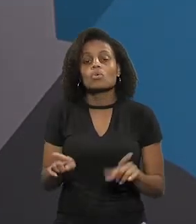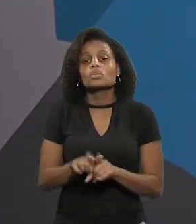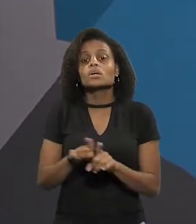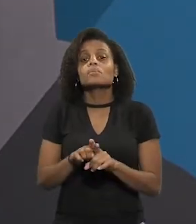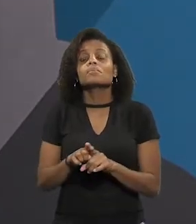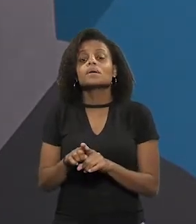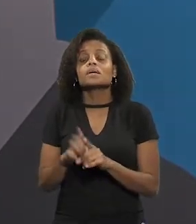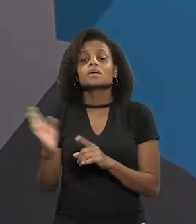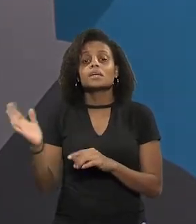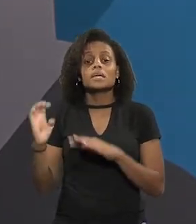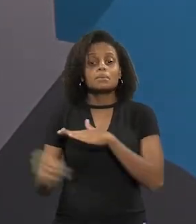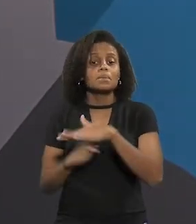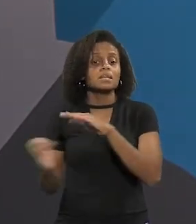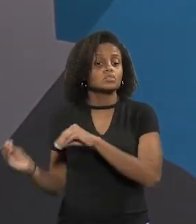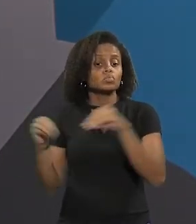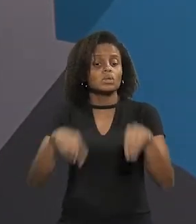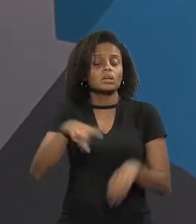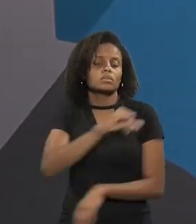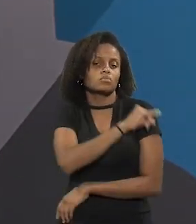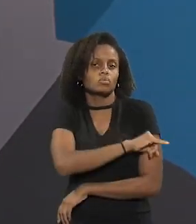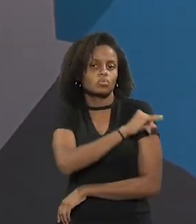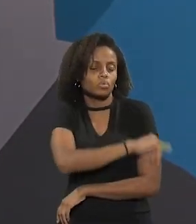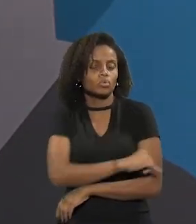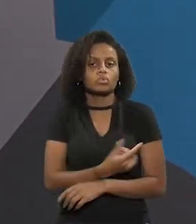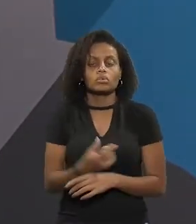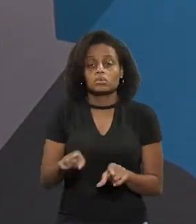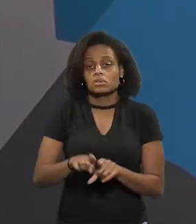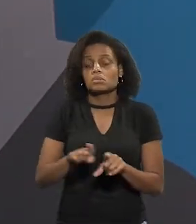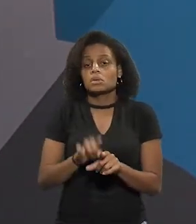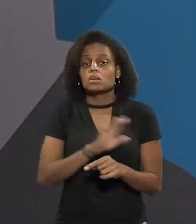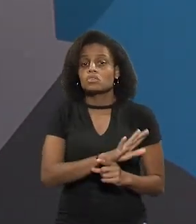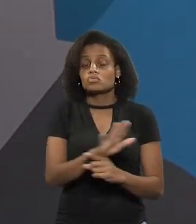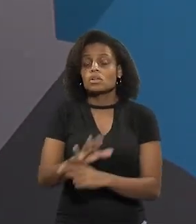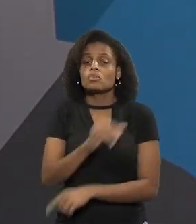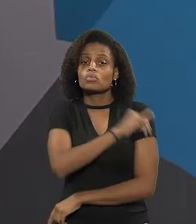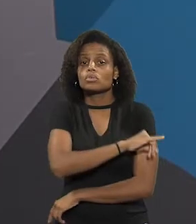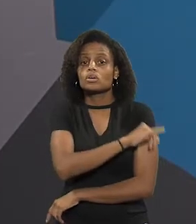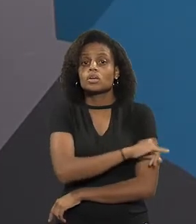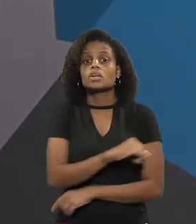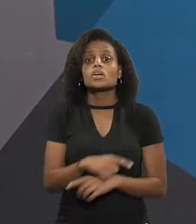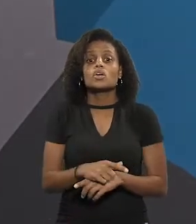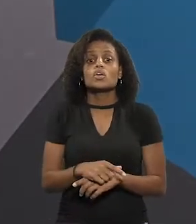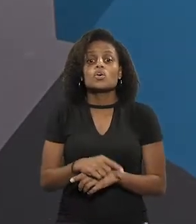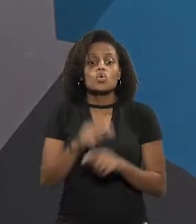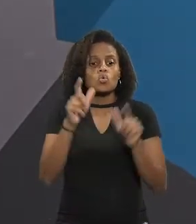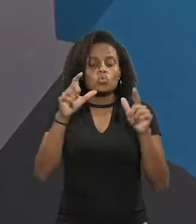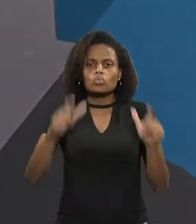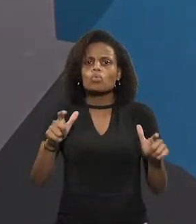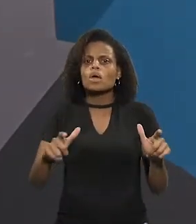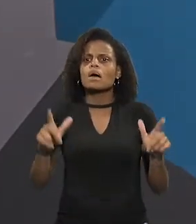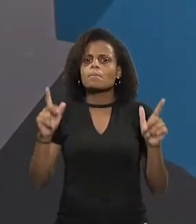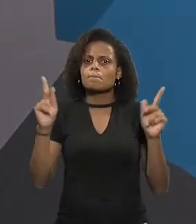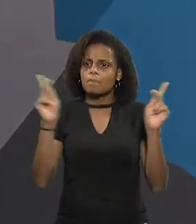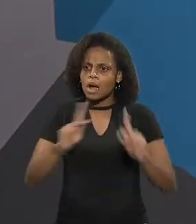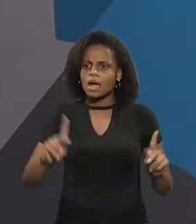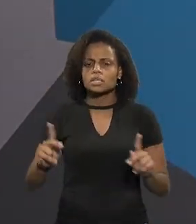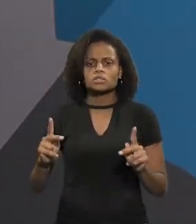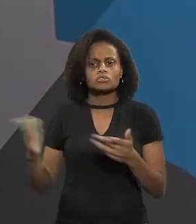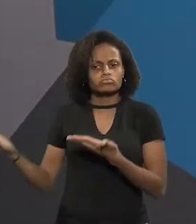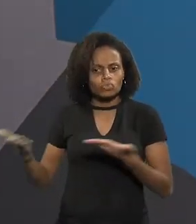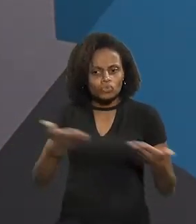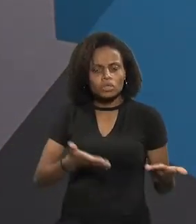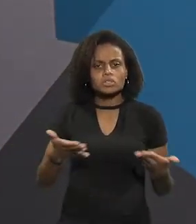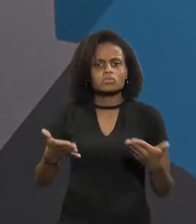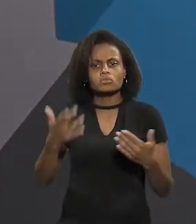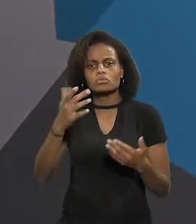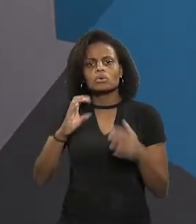de empreendedores virem para o Rio de Janeiro e de modo a tornar o Rio de Janeiro um ambiente menos hostil e, consequentemente, mais